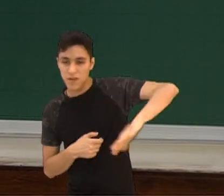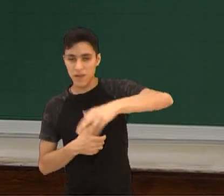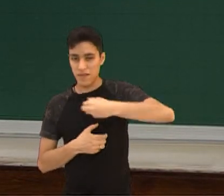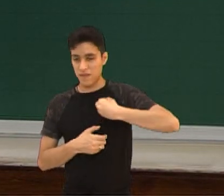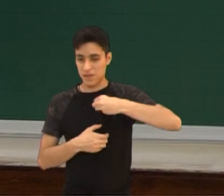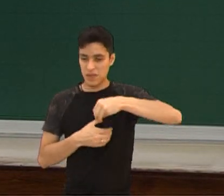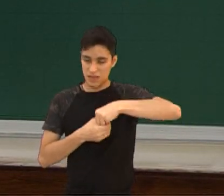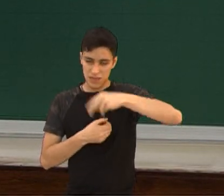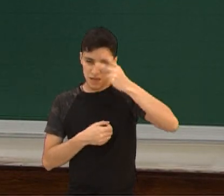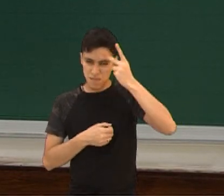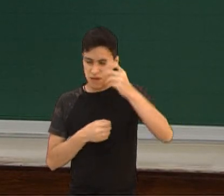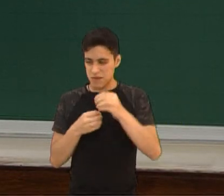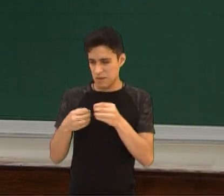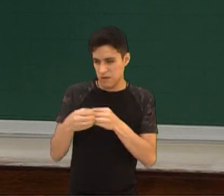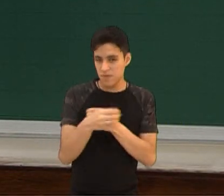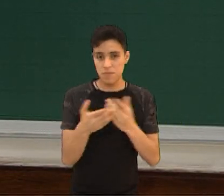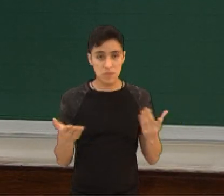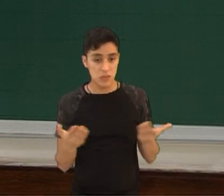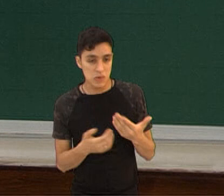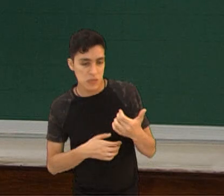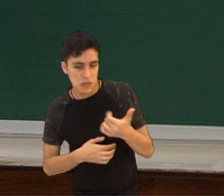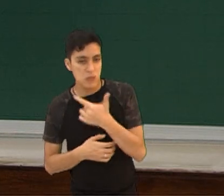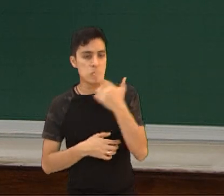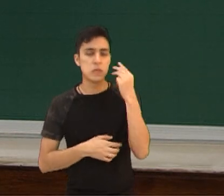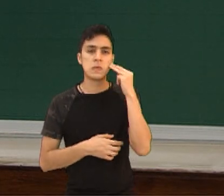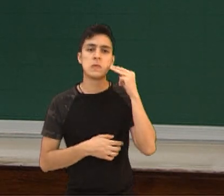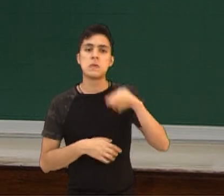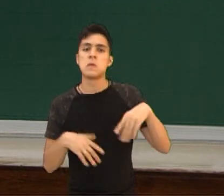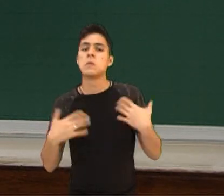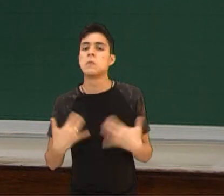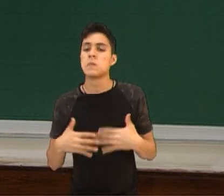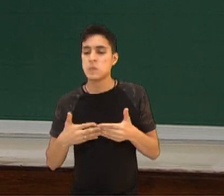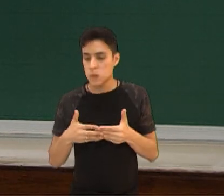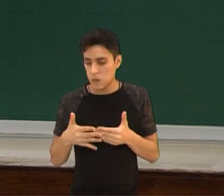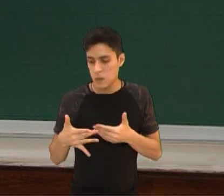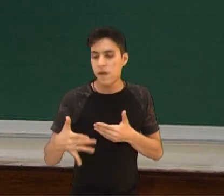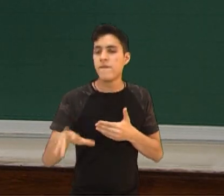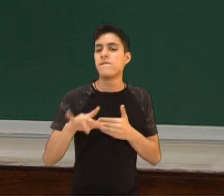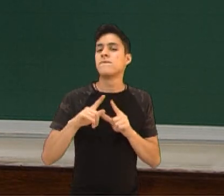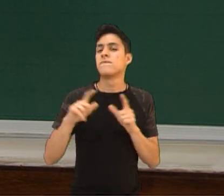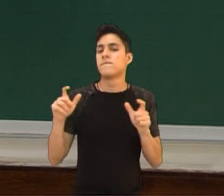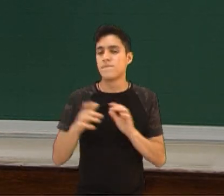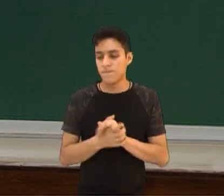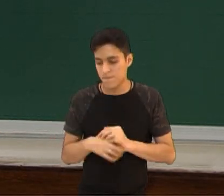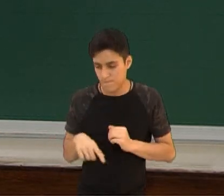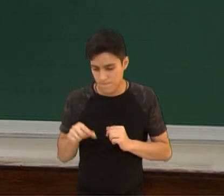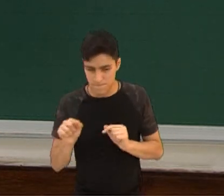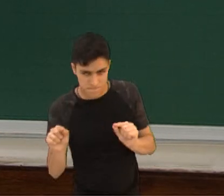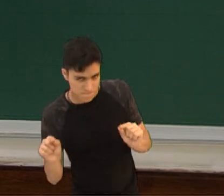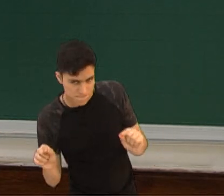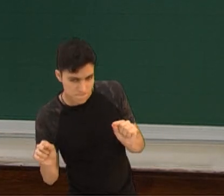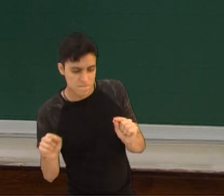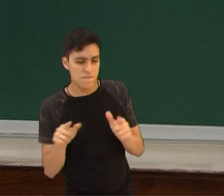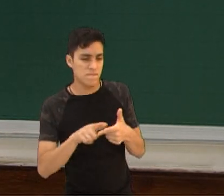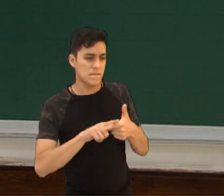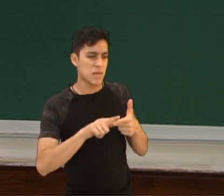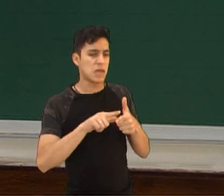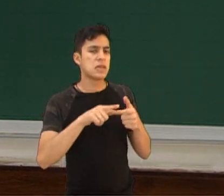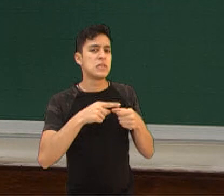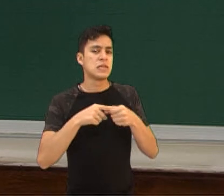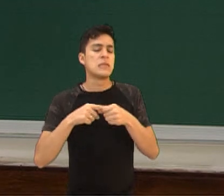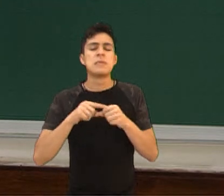tudo mais. Hoje temos 12 milhões, teremos o dobro aí de habitantes, provavelmente. Isso pode trazer problemas urbanos?